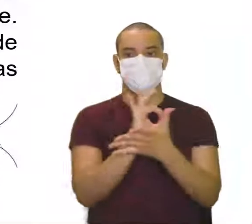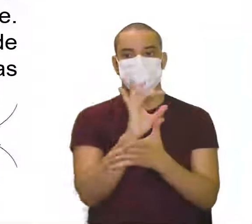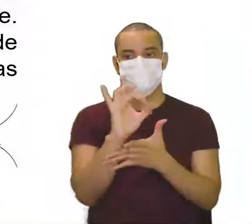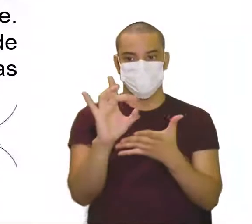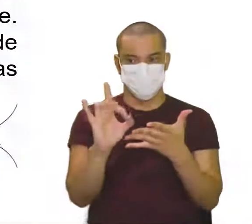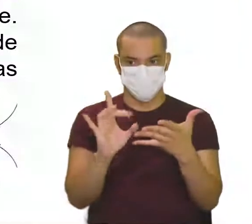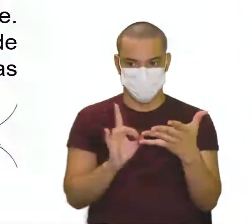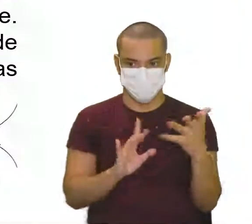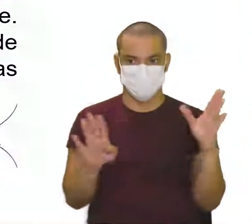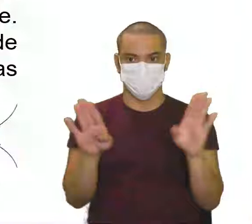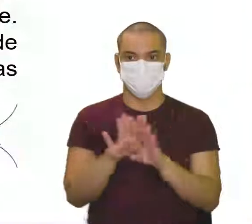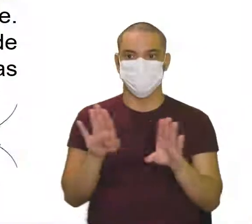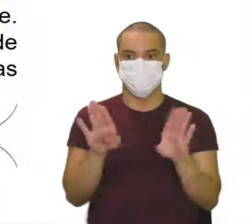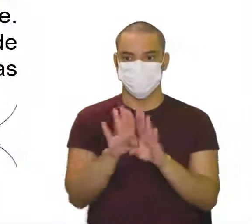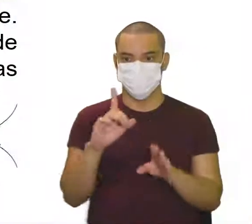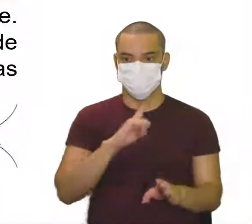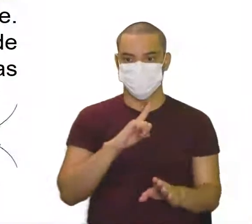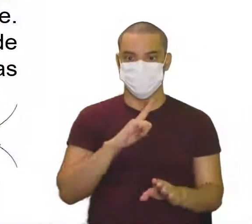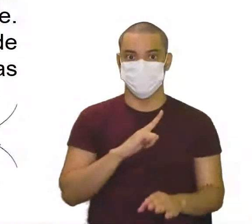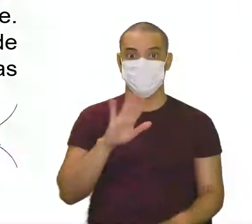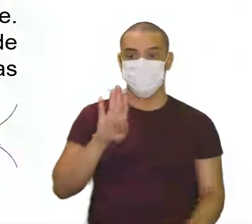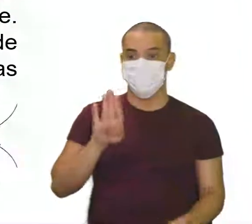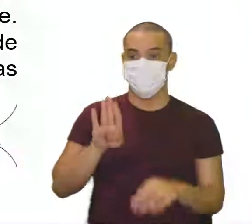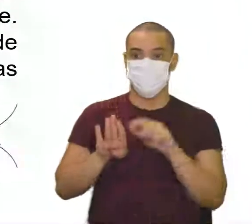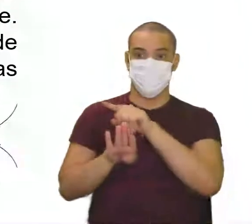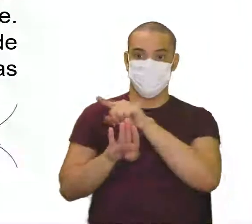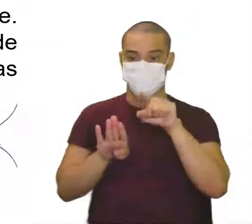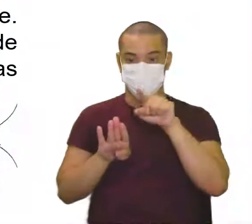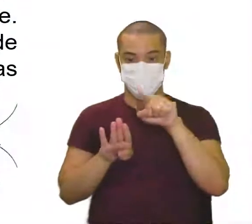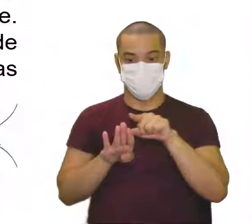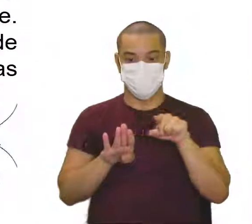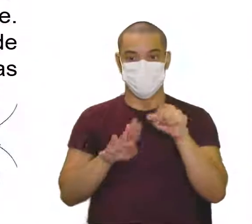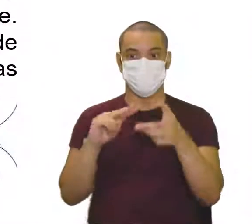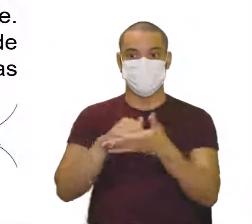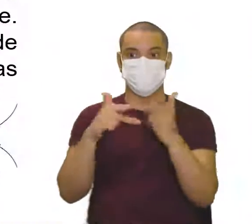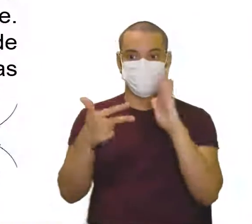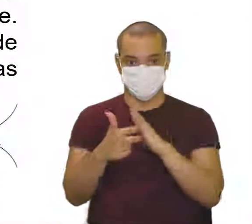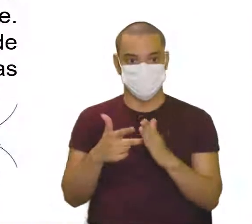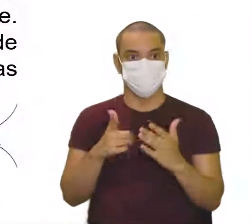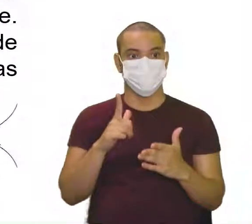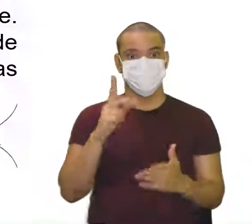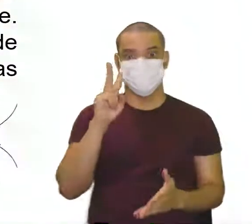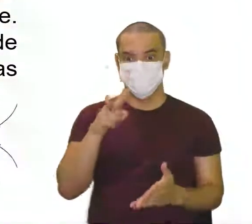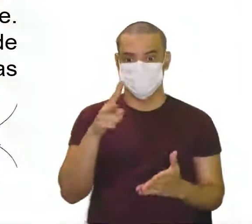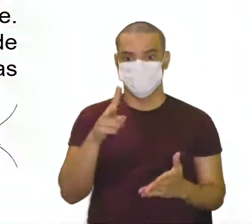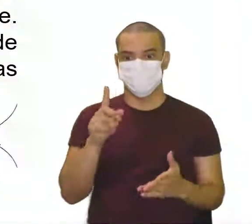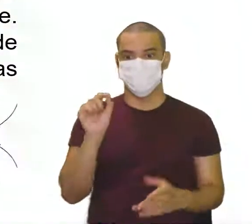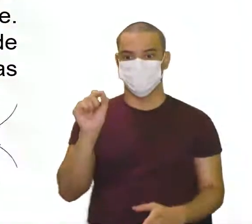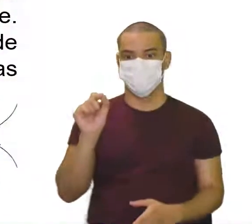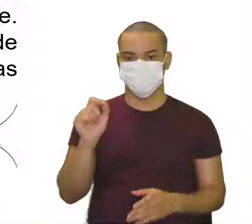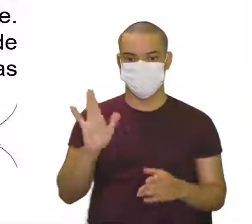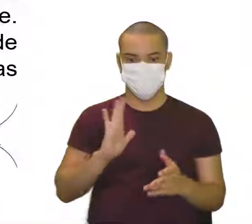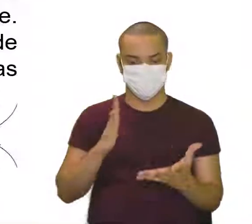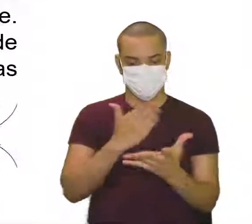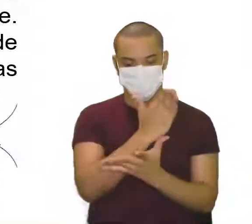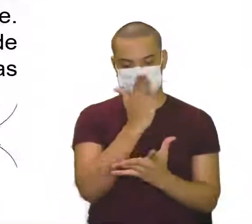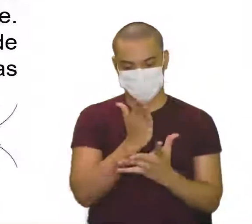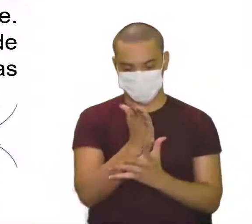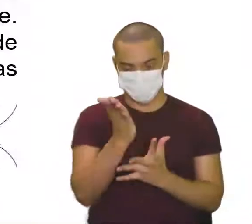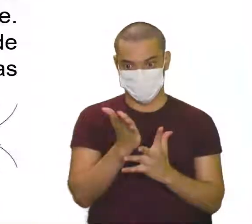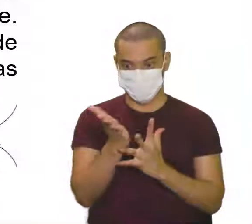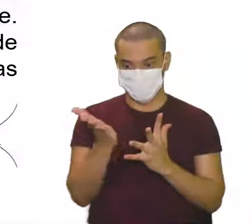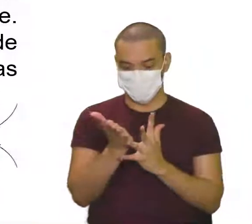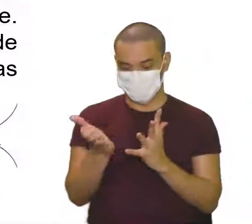B tangencia essas linhas. Então, se a gente for olhar aqui na imagem, nós temos que as linhas indução de campo